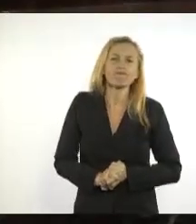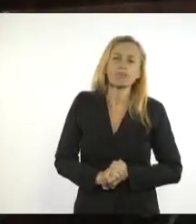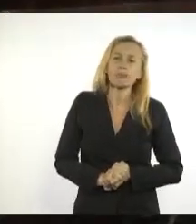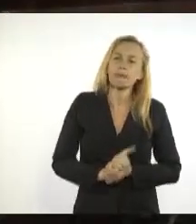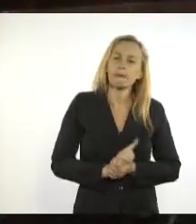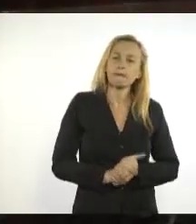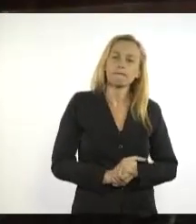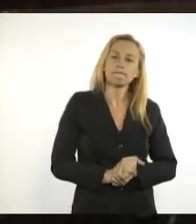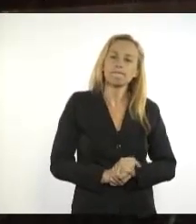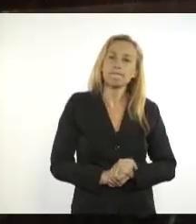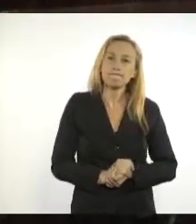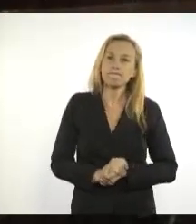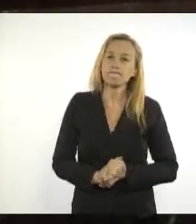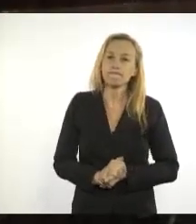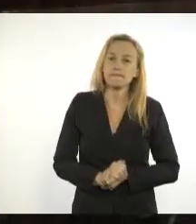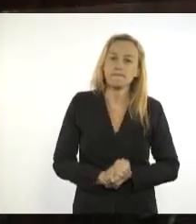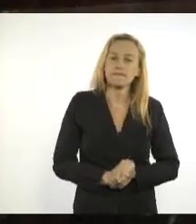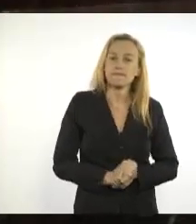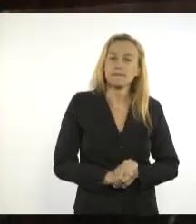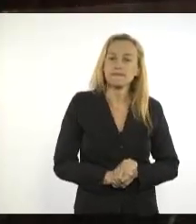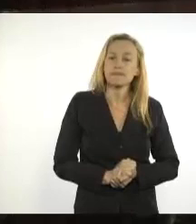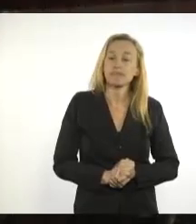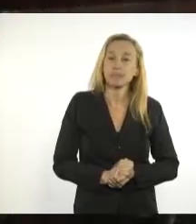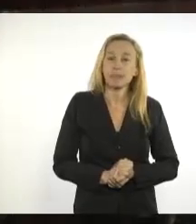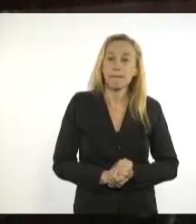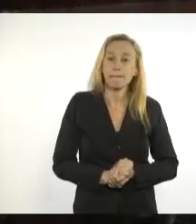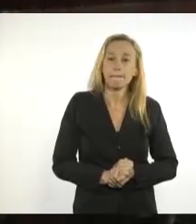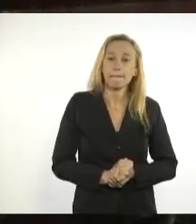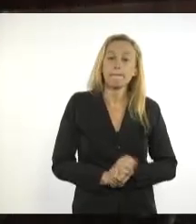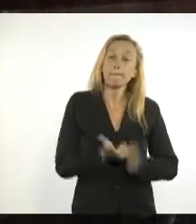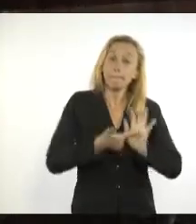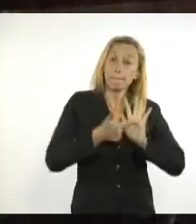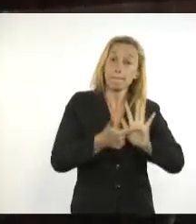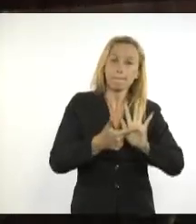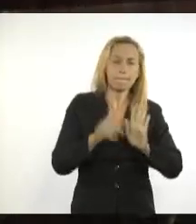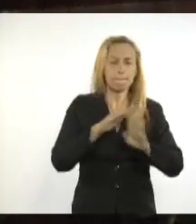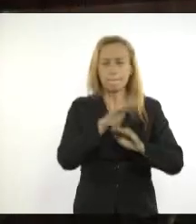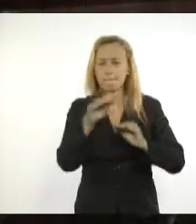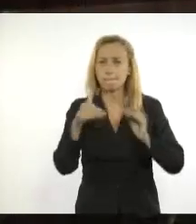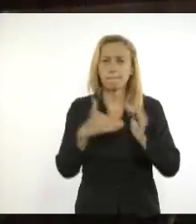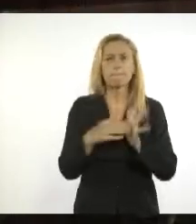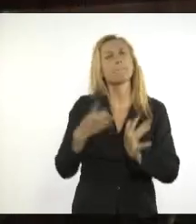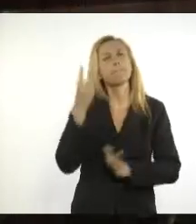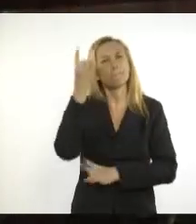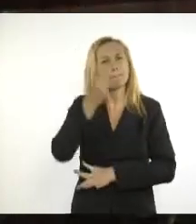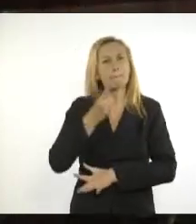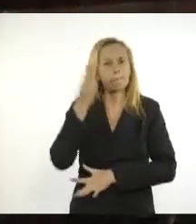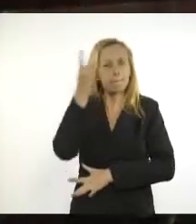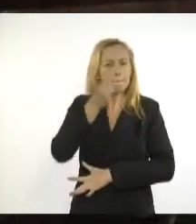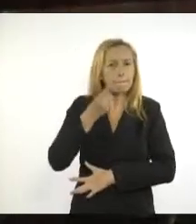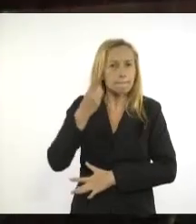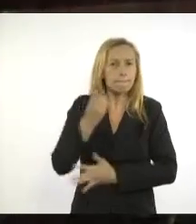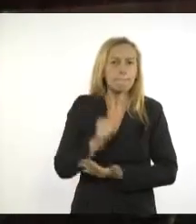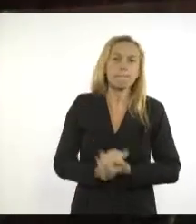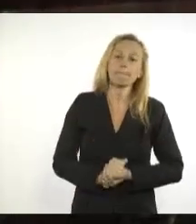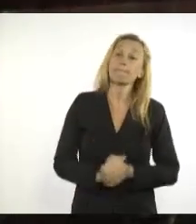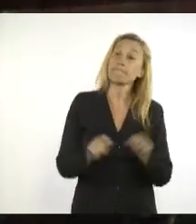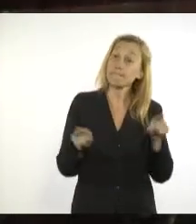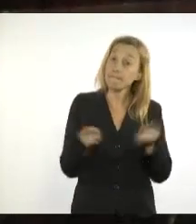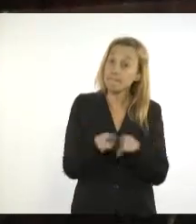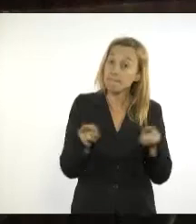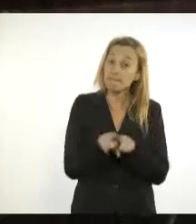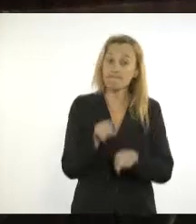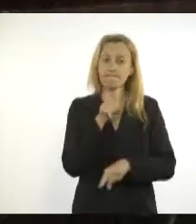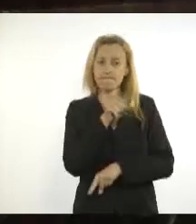coisa a não ser mostrar a todos os parlamentares, inclusive aqueles